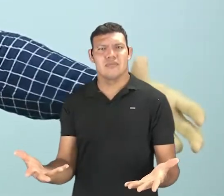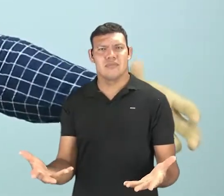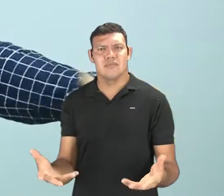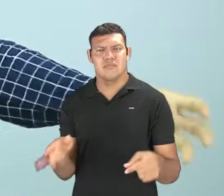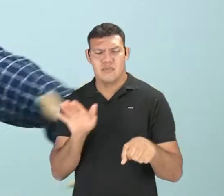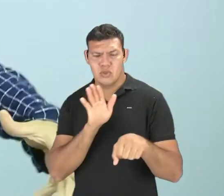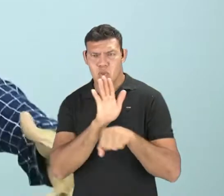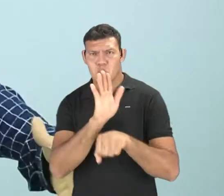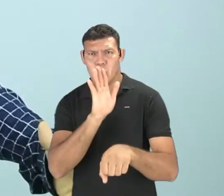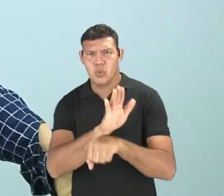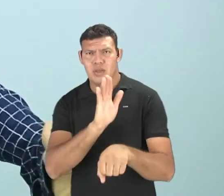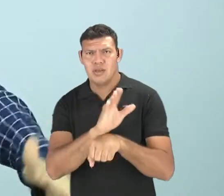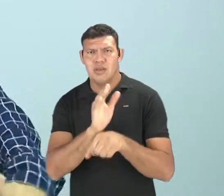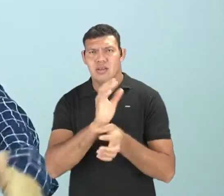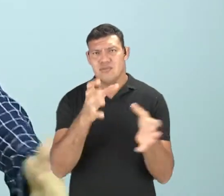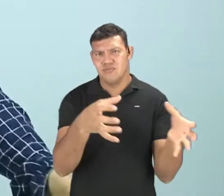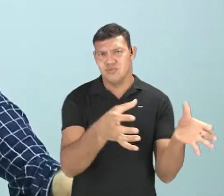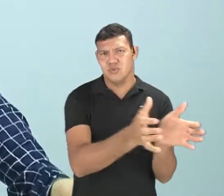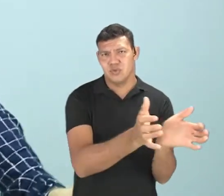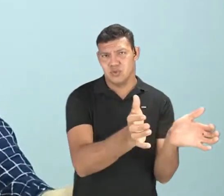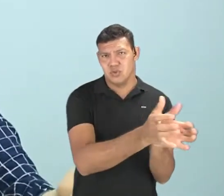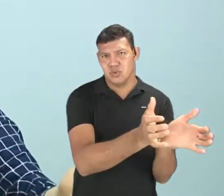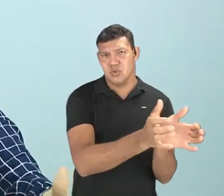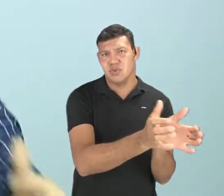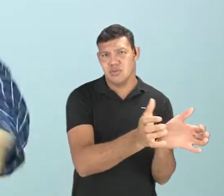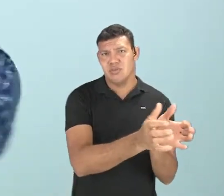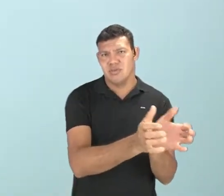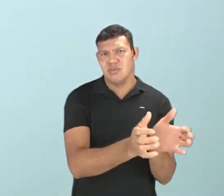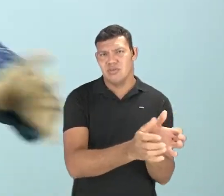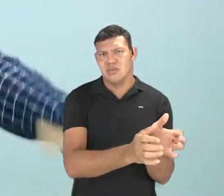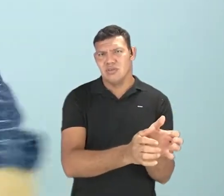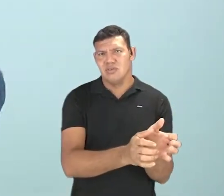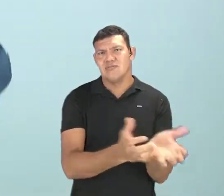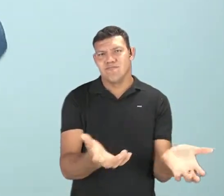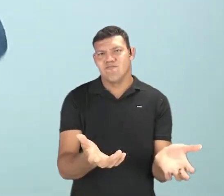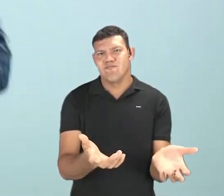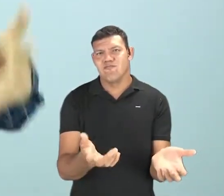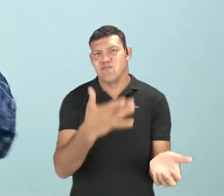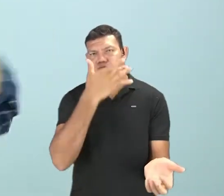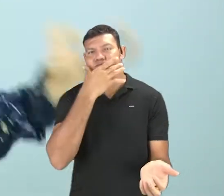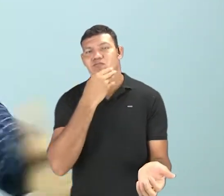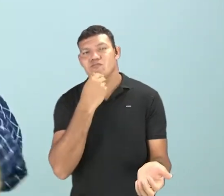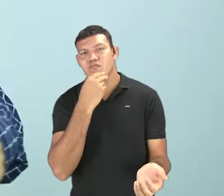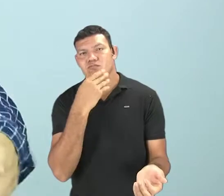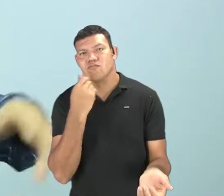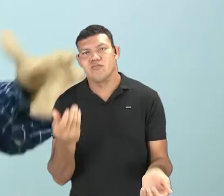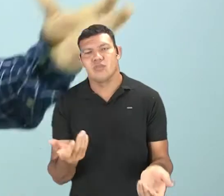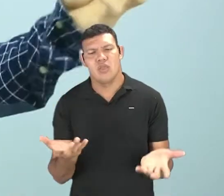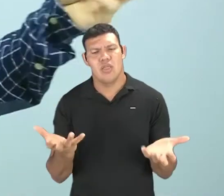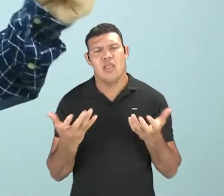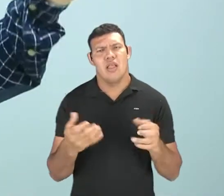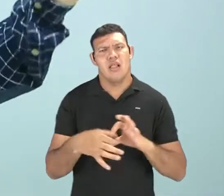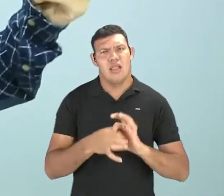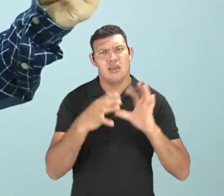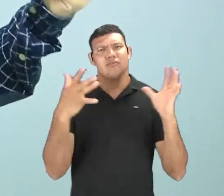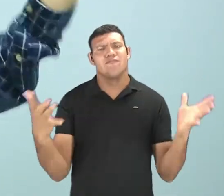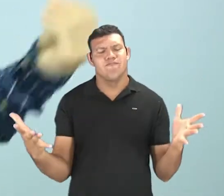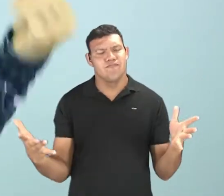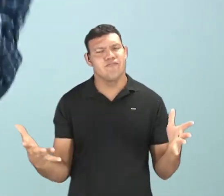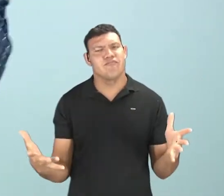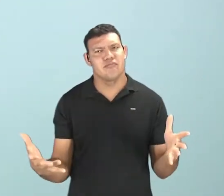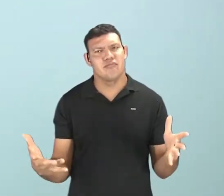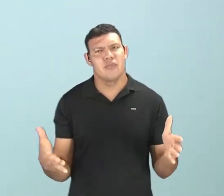equipando grupos radicais, como também a União Soviética. Então, hoje em dia, você ouve falar de grupos, eles estão equipados